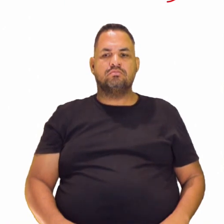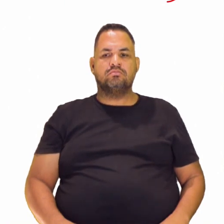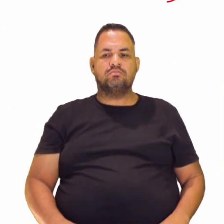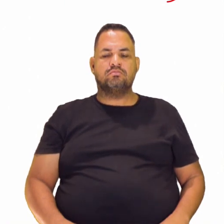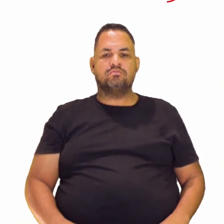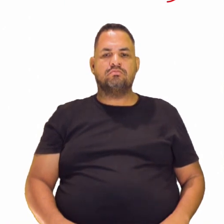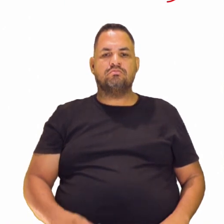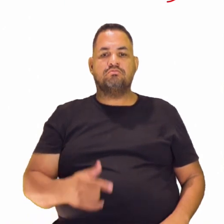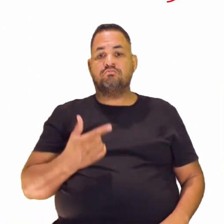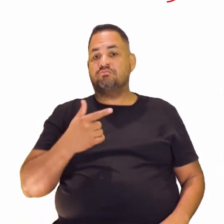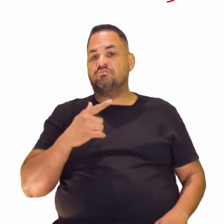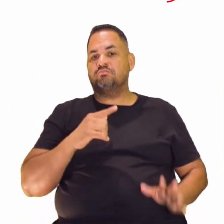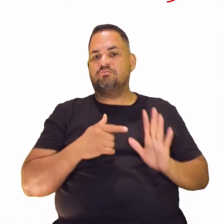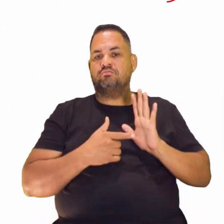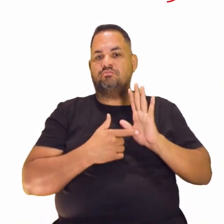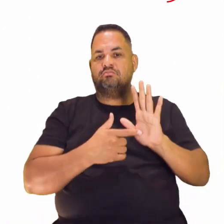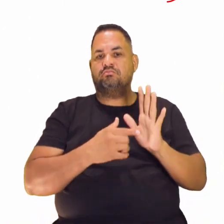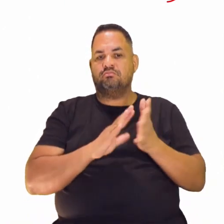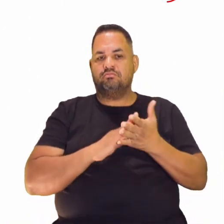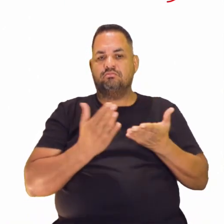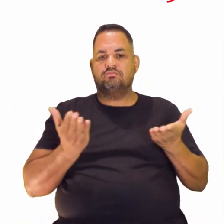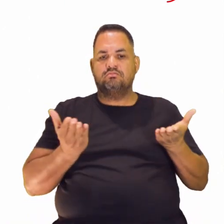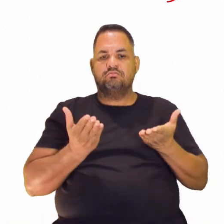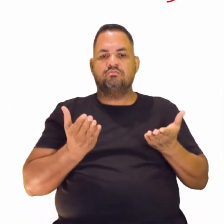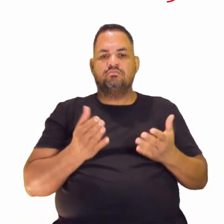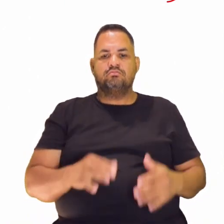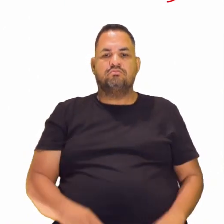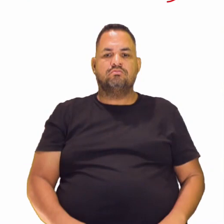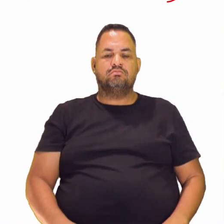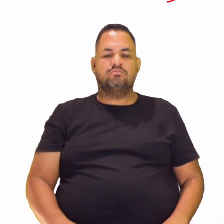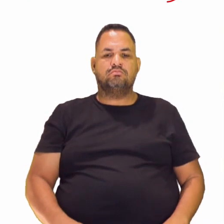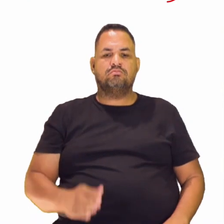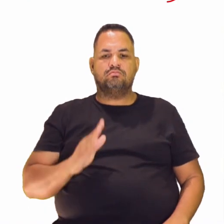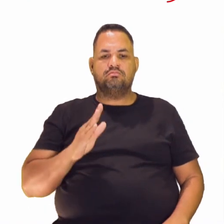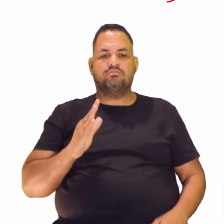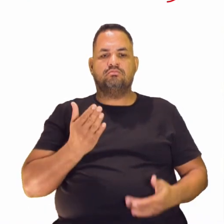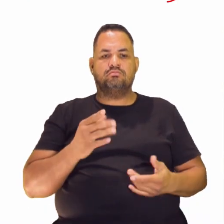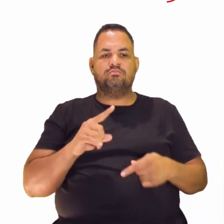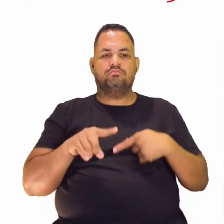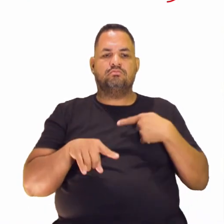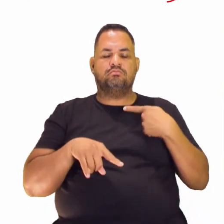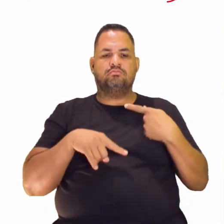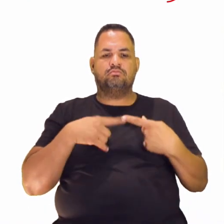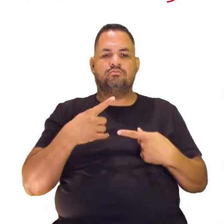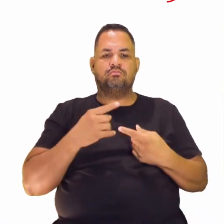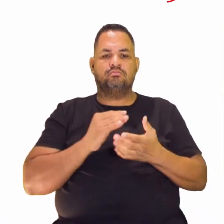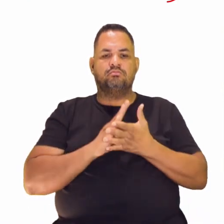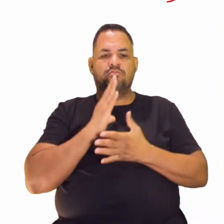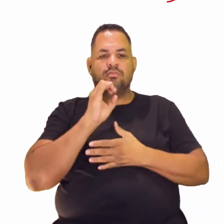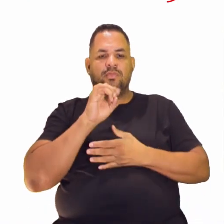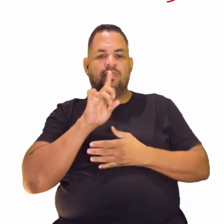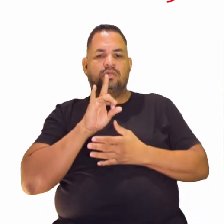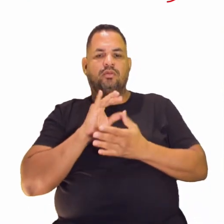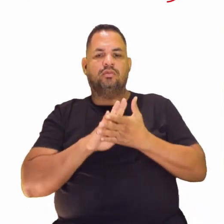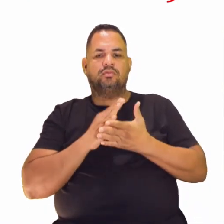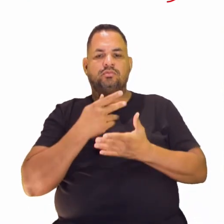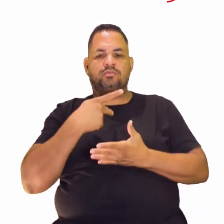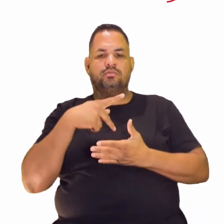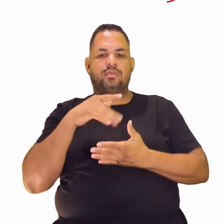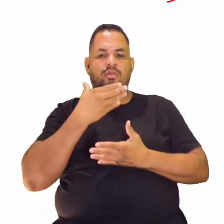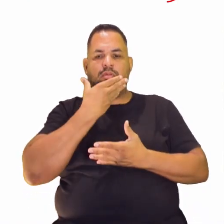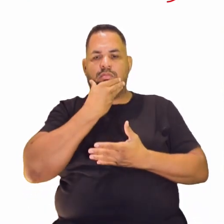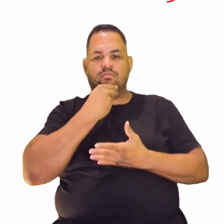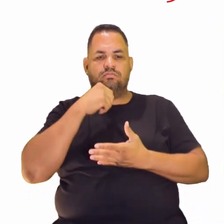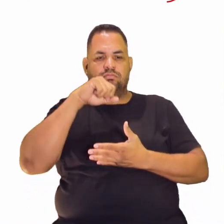não tem representatividade no nosso mundo atual, muito pelo contrário. Já gravou com Criolo, com seu pai